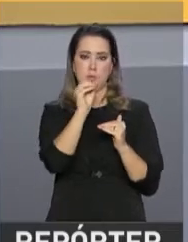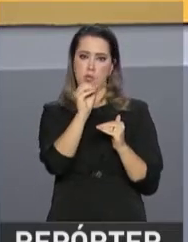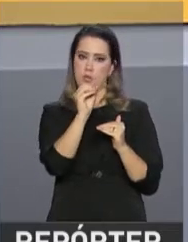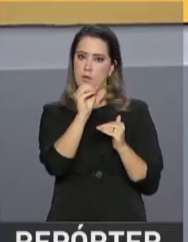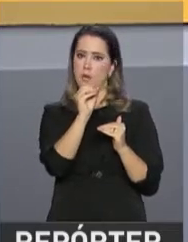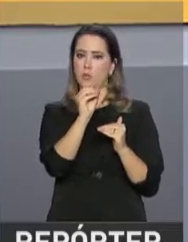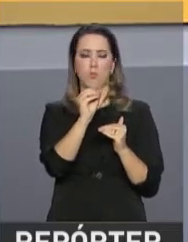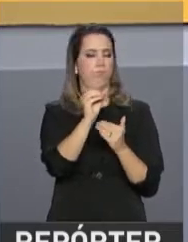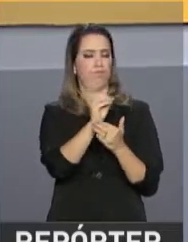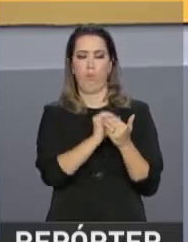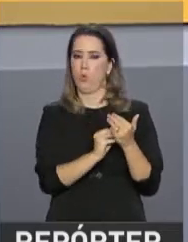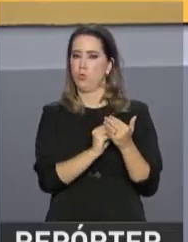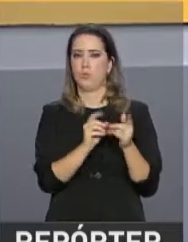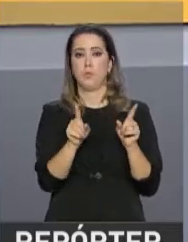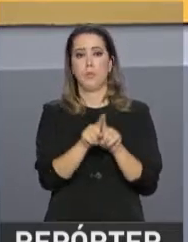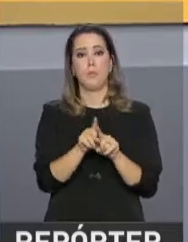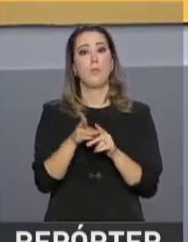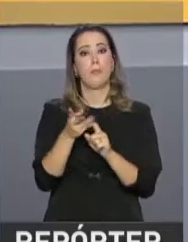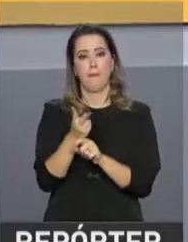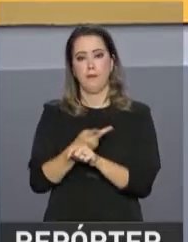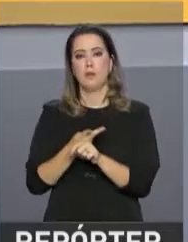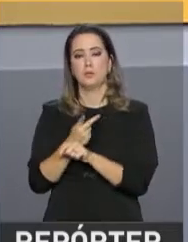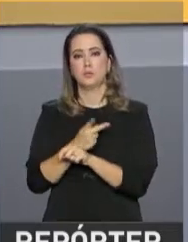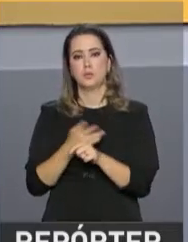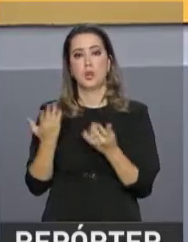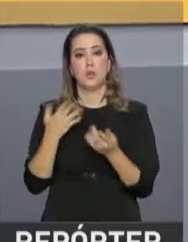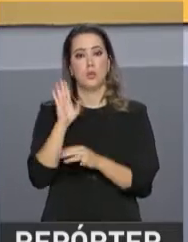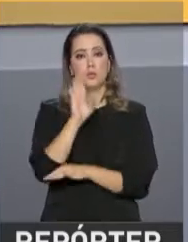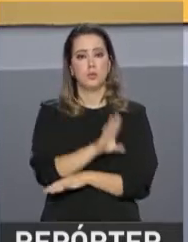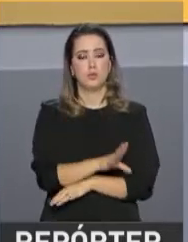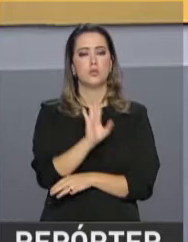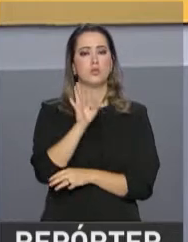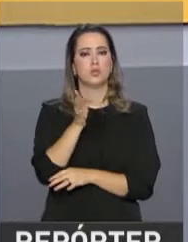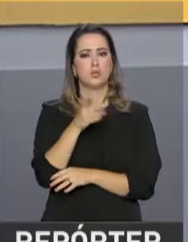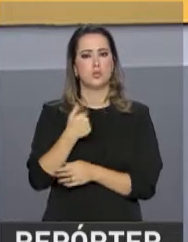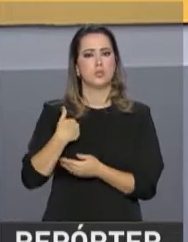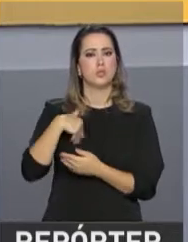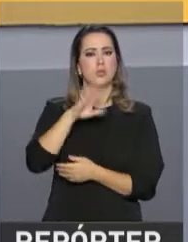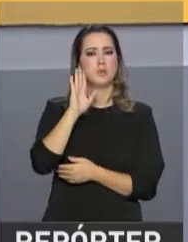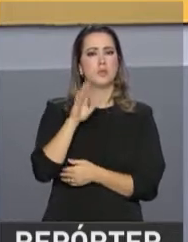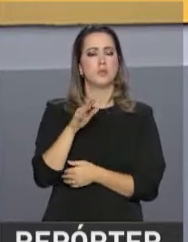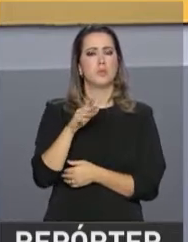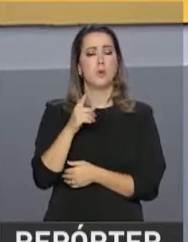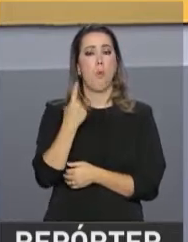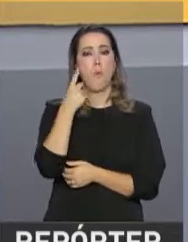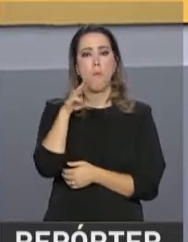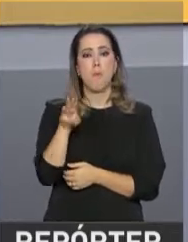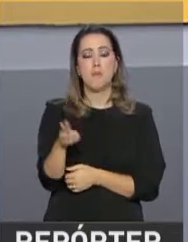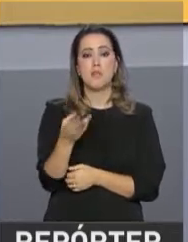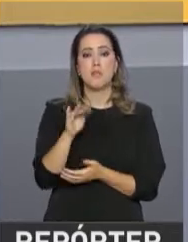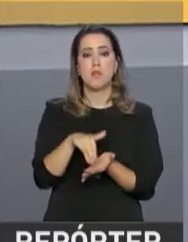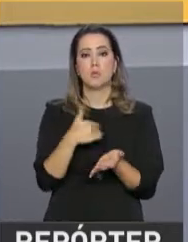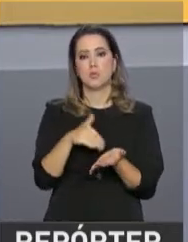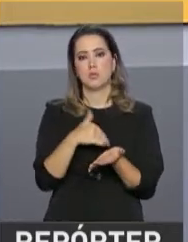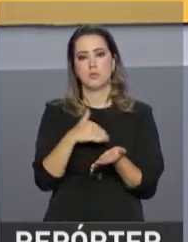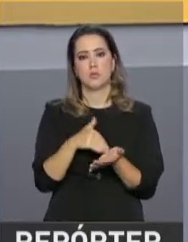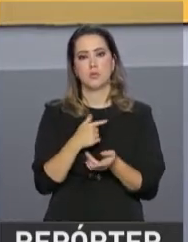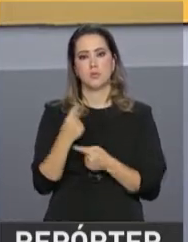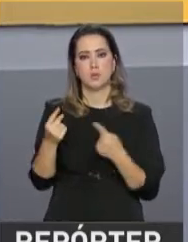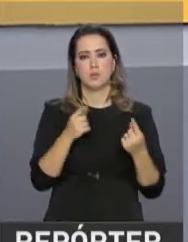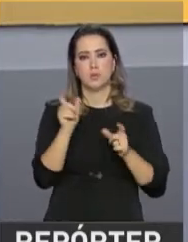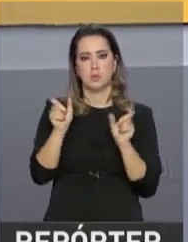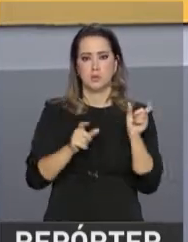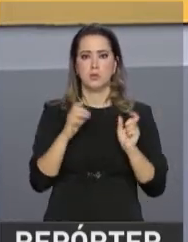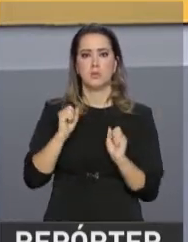zero ea procura tem sido grande e agora no começo da tarde o site já tinha registrado um milhão de inscrições cada candidato